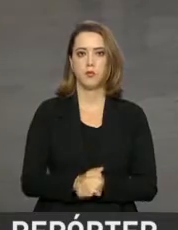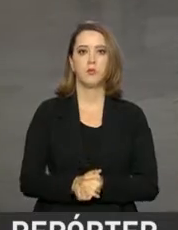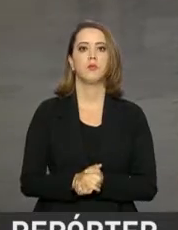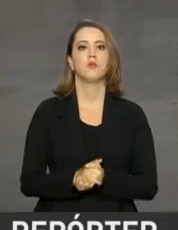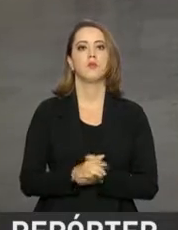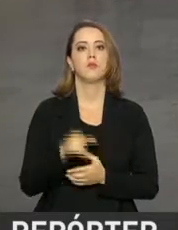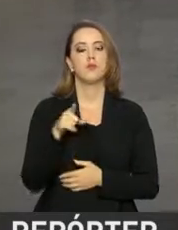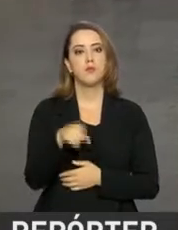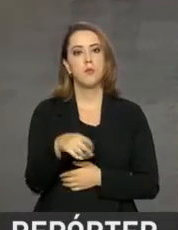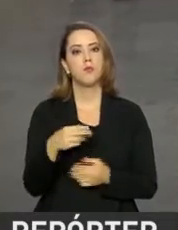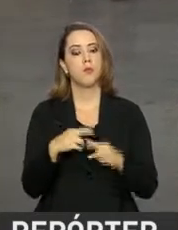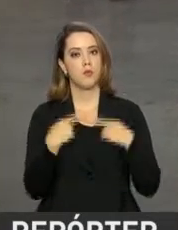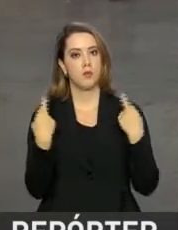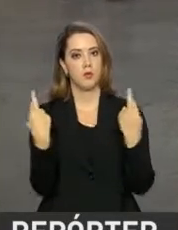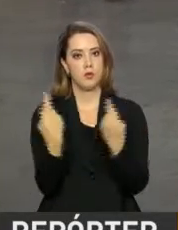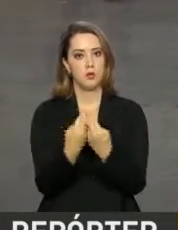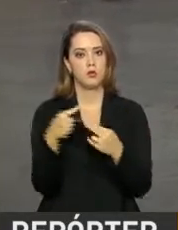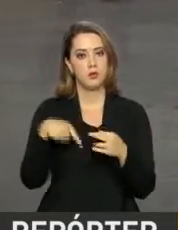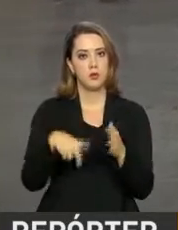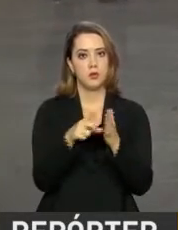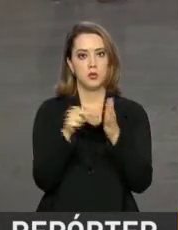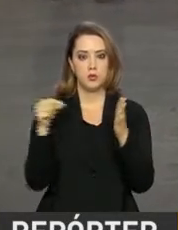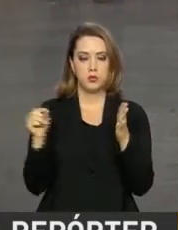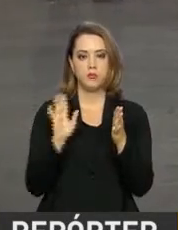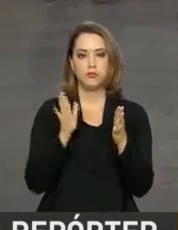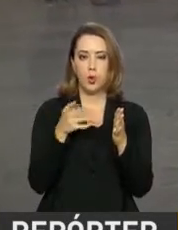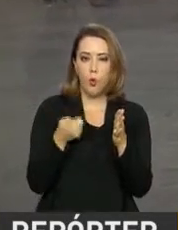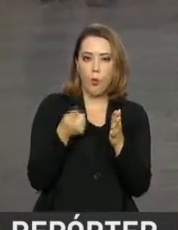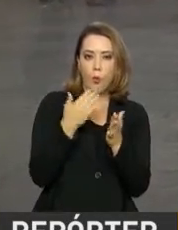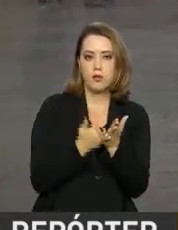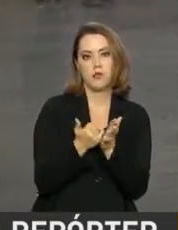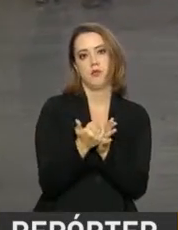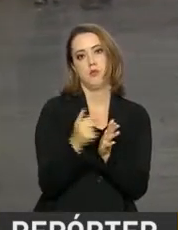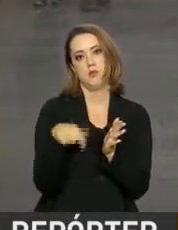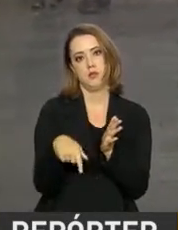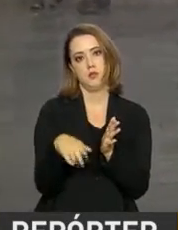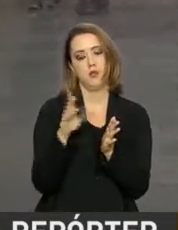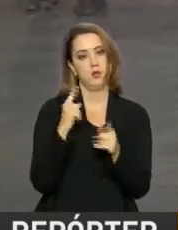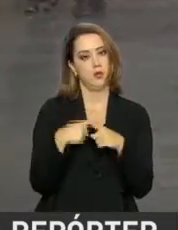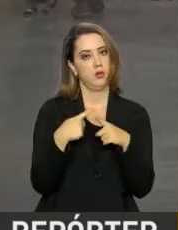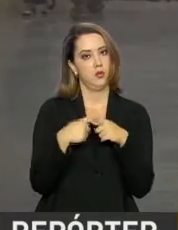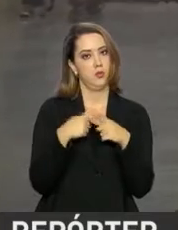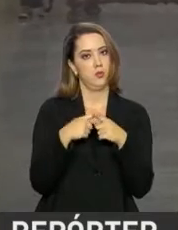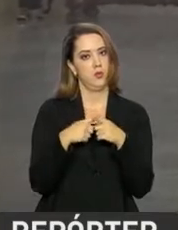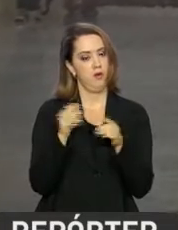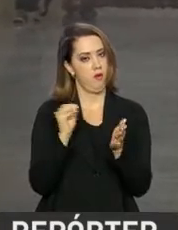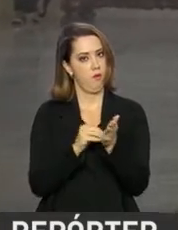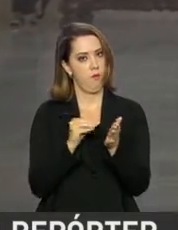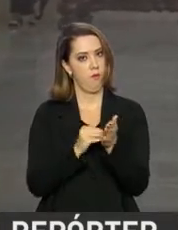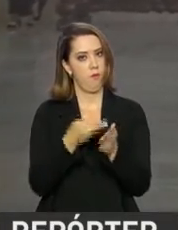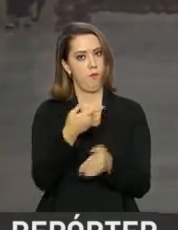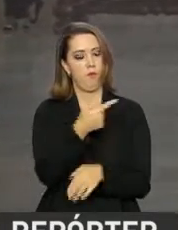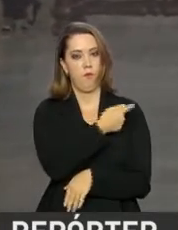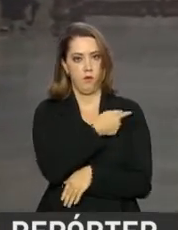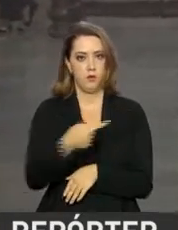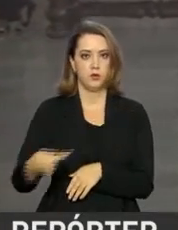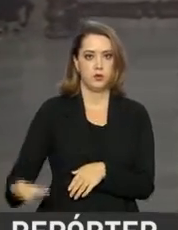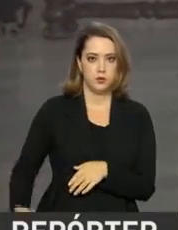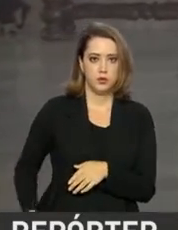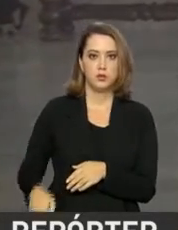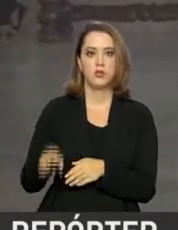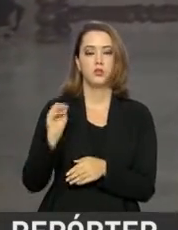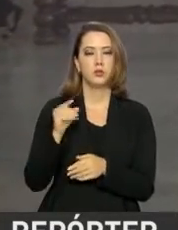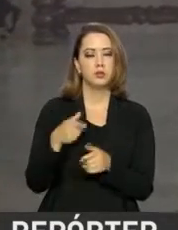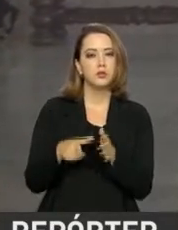TV NBR. A reunião aqui no Palácio do Planalto está prestes a começar porque alguns governadores ainda estão vindo de uma reunião prévia